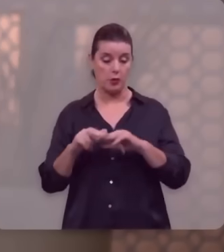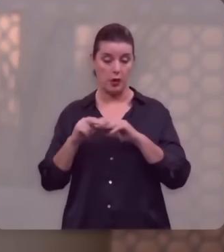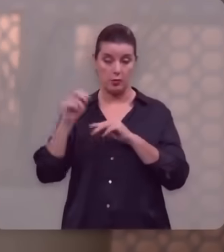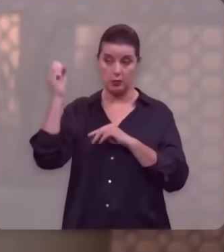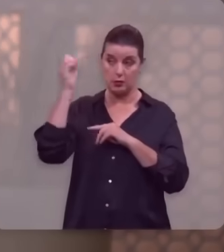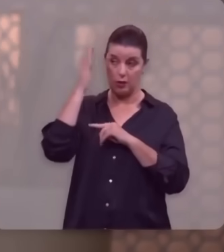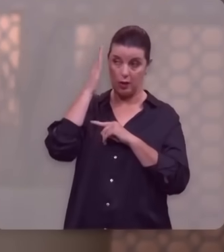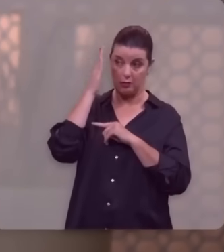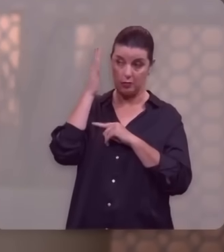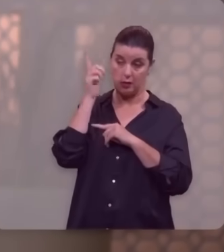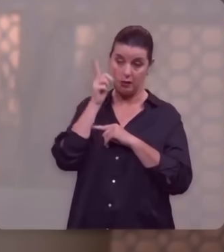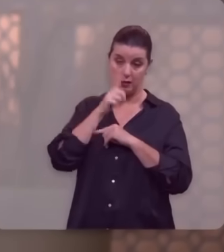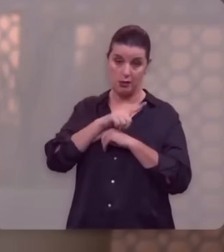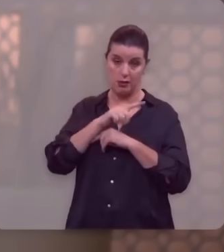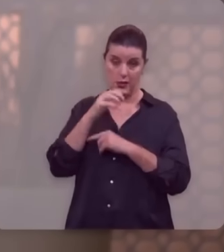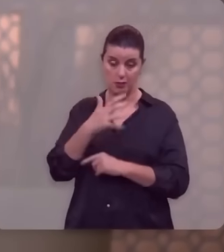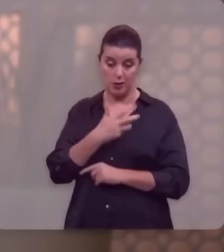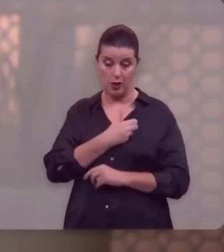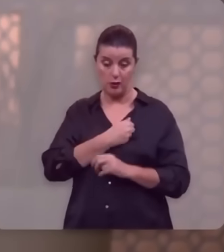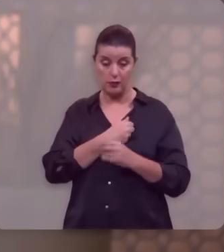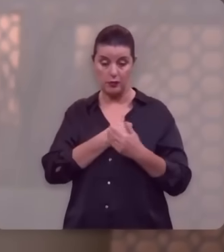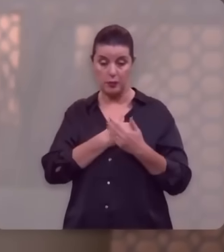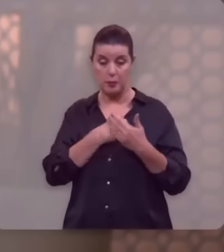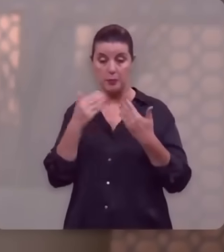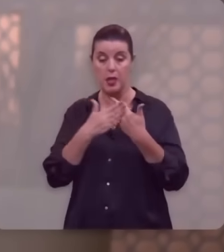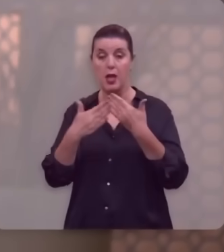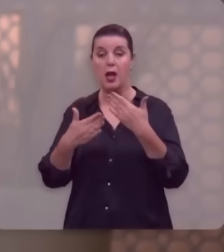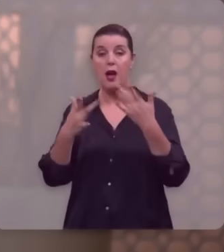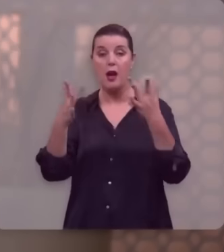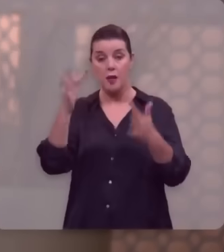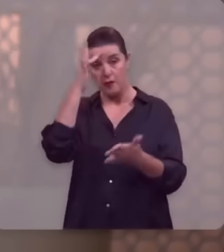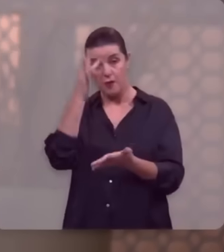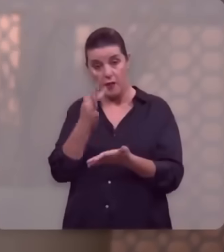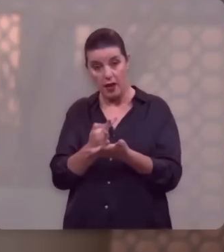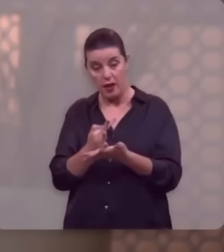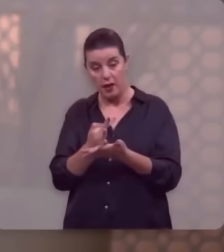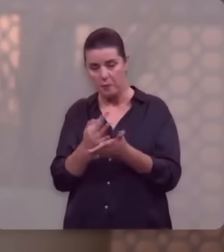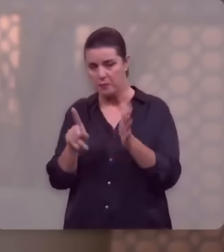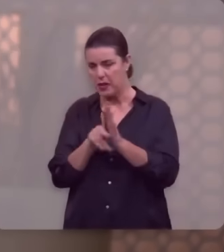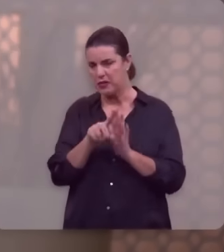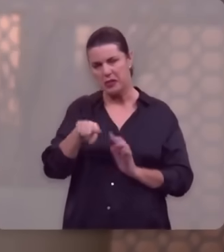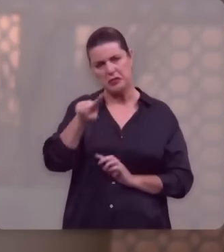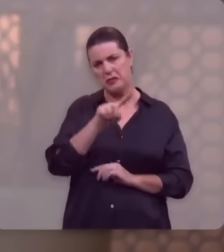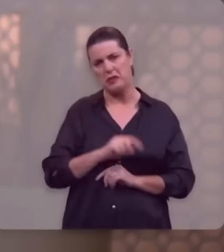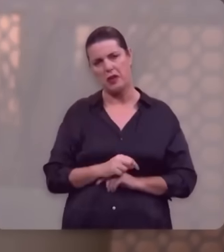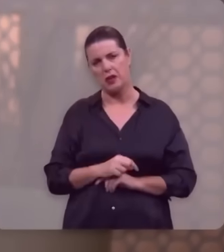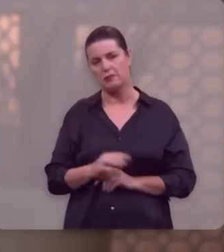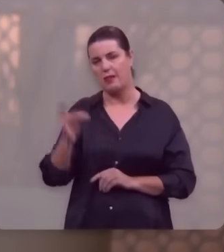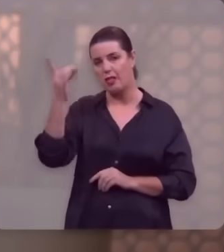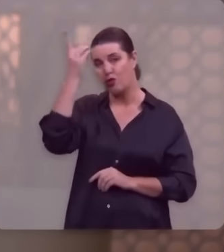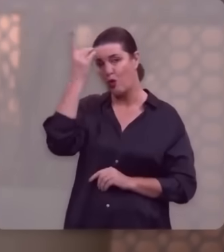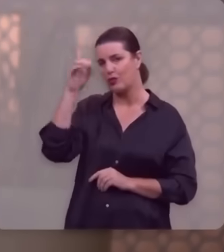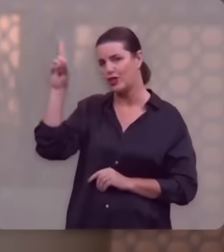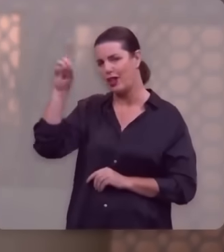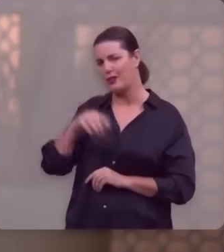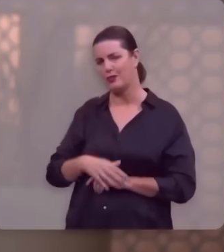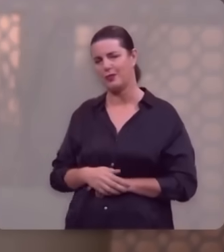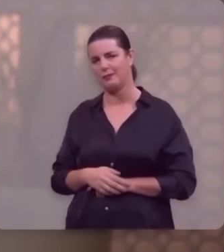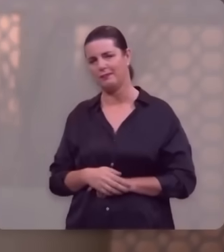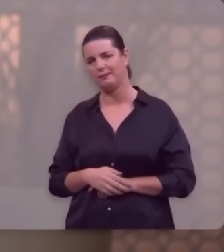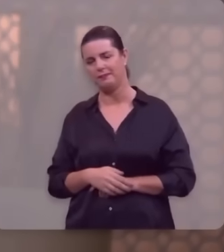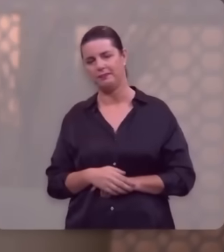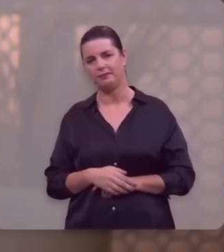soi salvos mediante a fé ISO não vem de vós é dom de